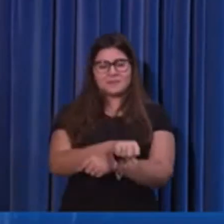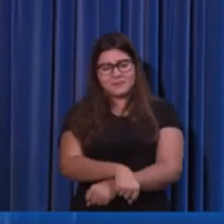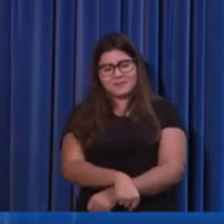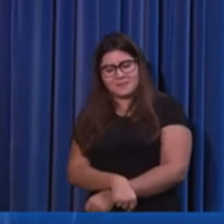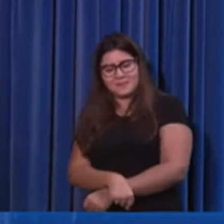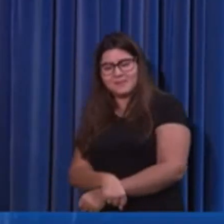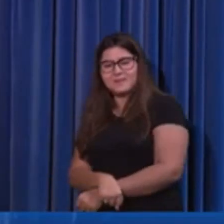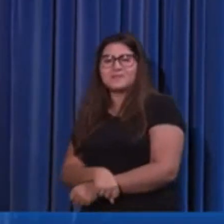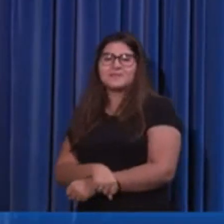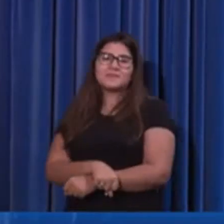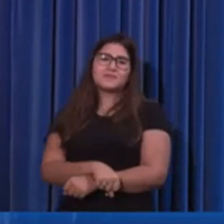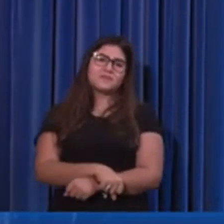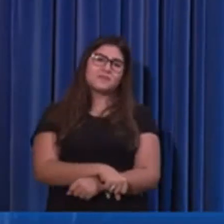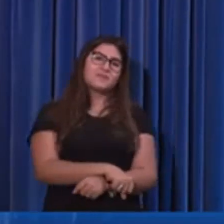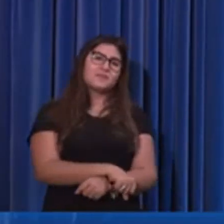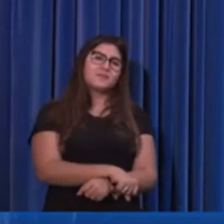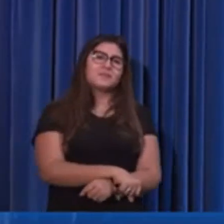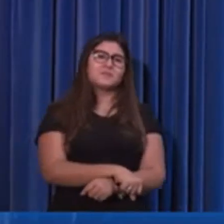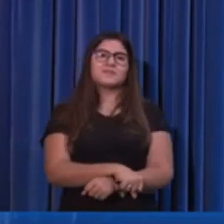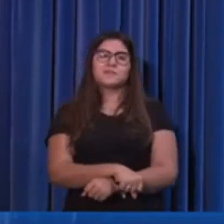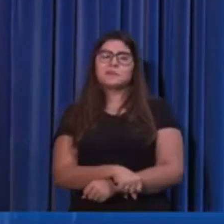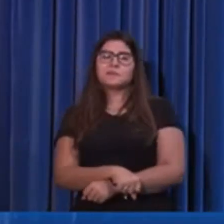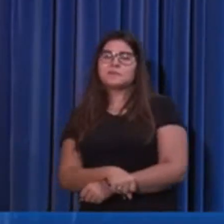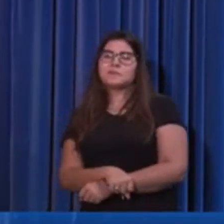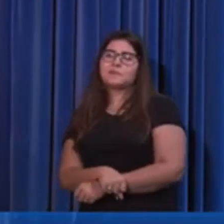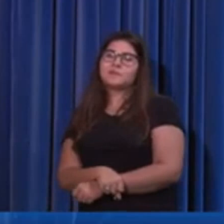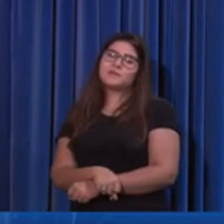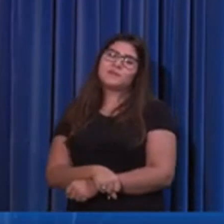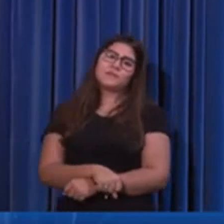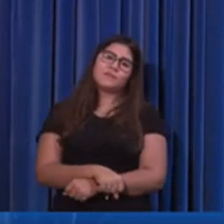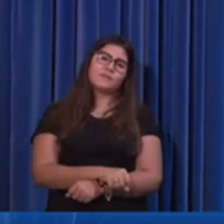como escravos.